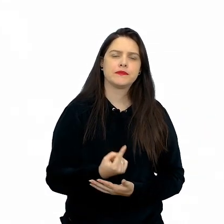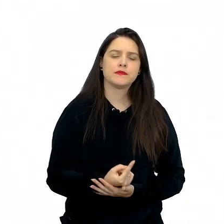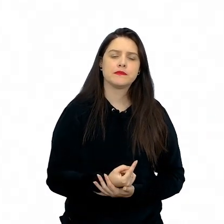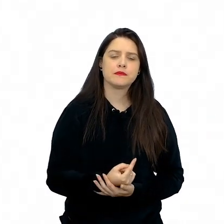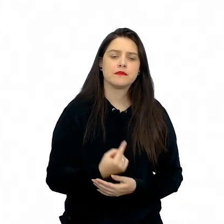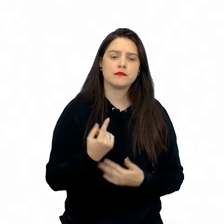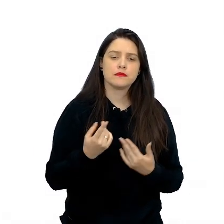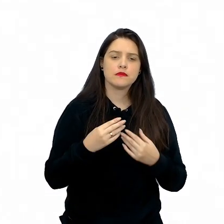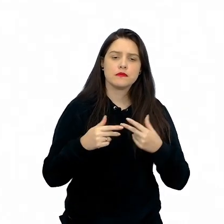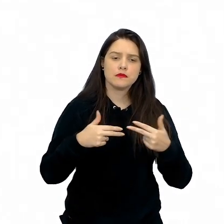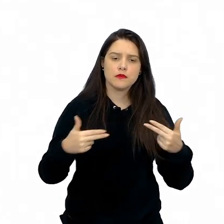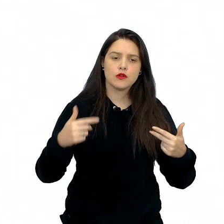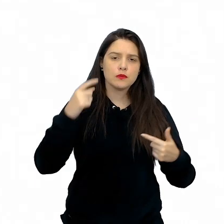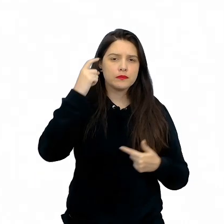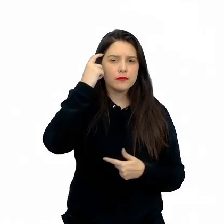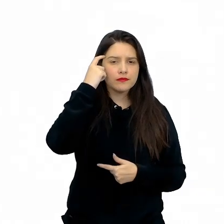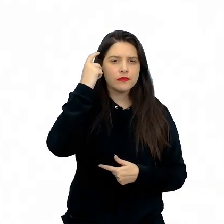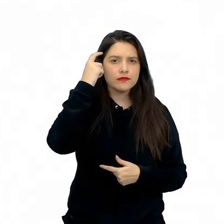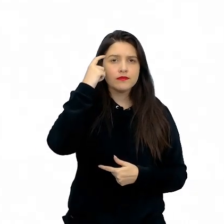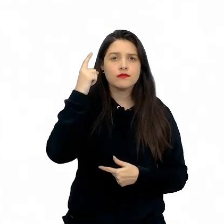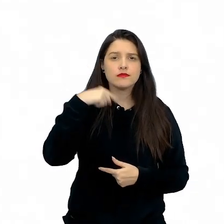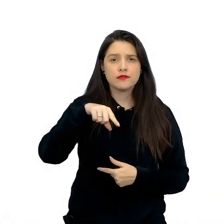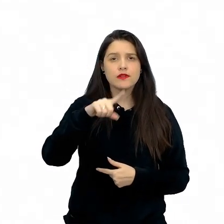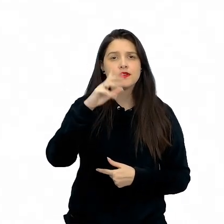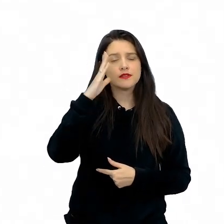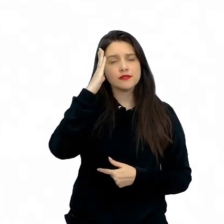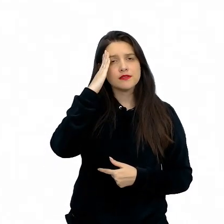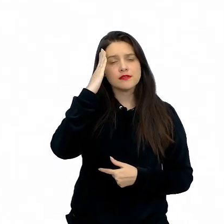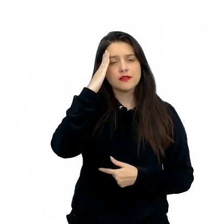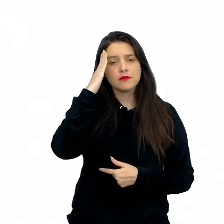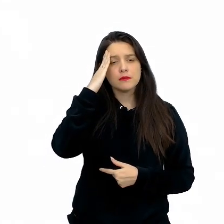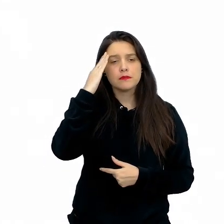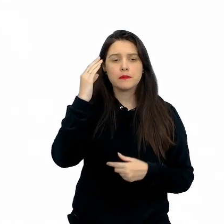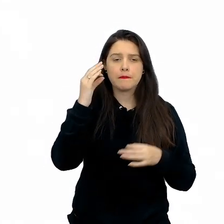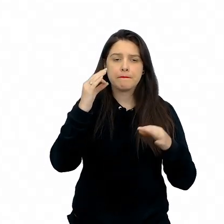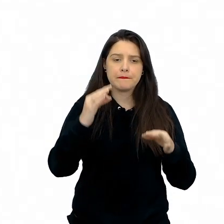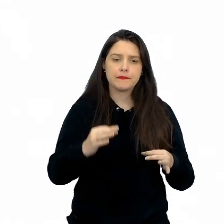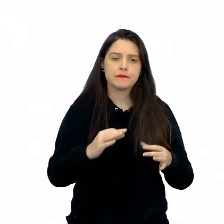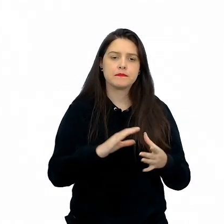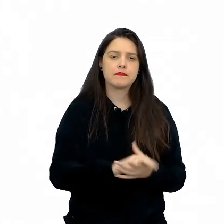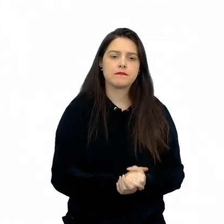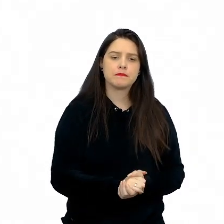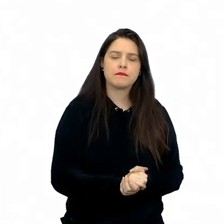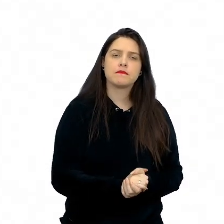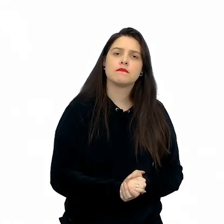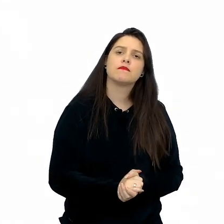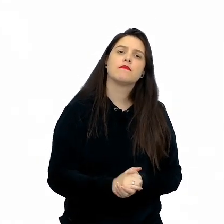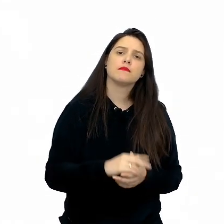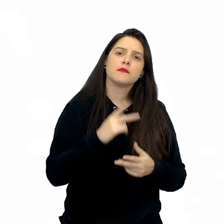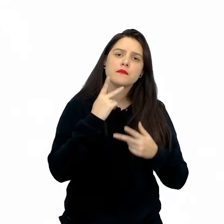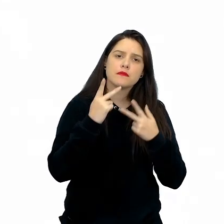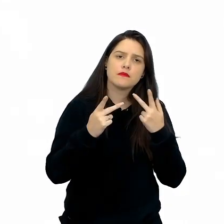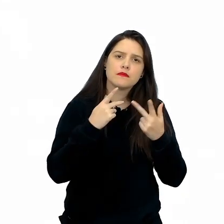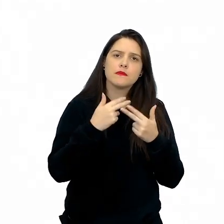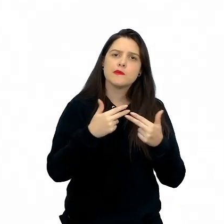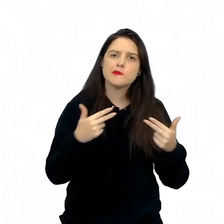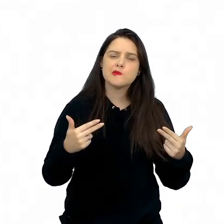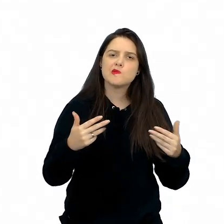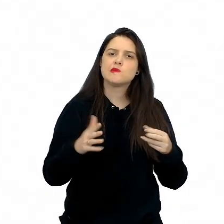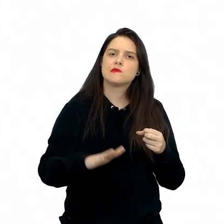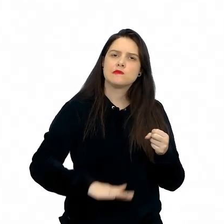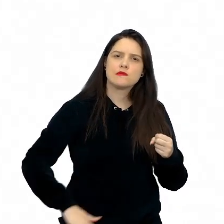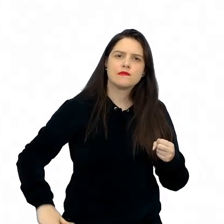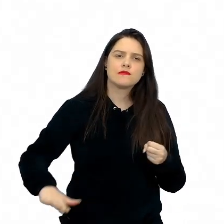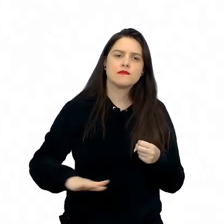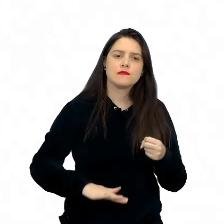nossos pensamentos do que a gente está assistindo aqui. Então, fazer a leitura, já falamos, né, várias vezes,